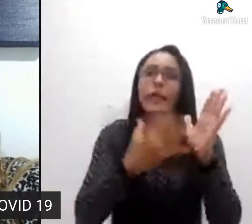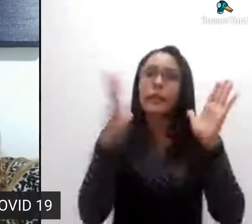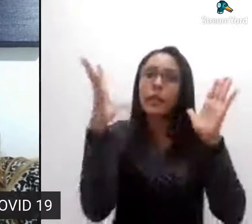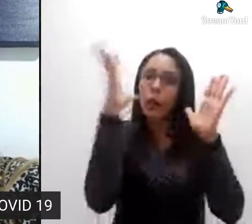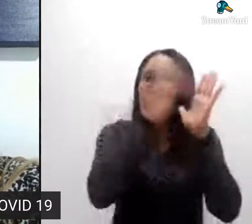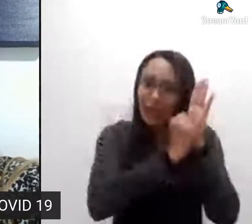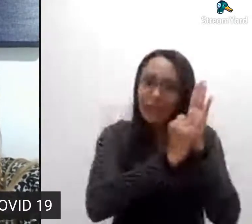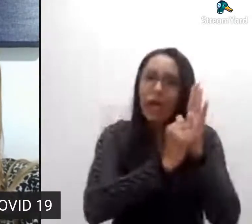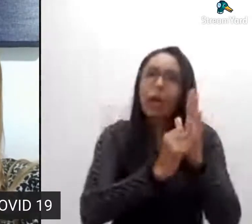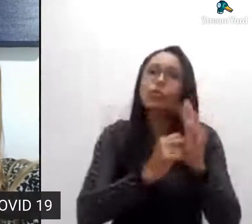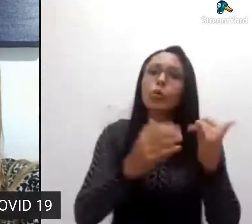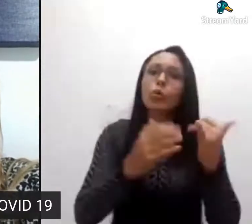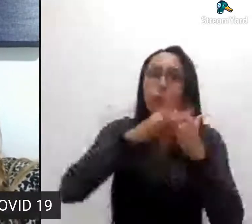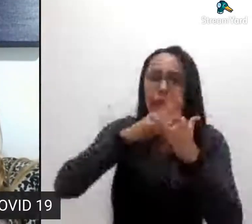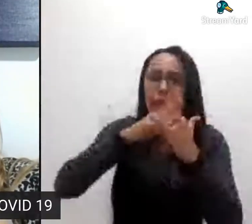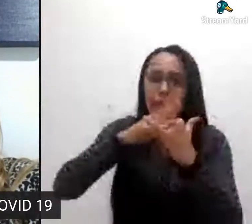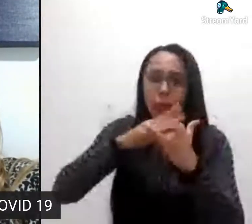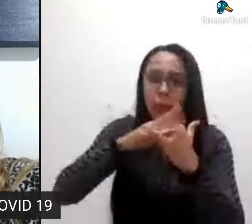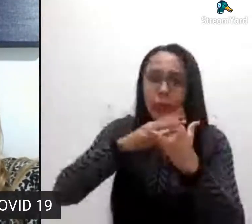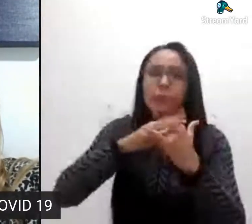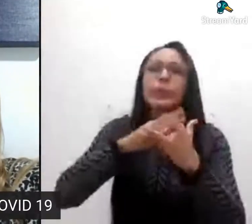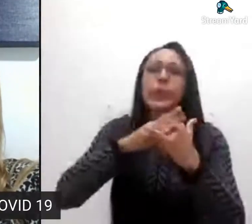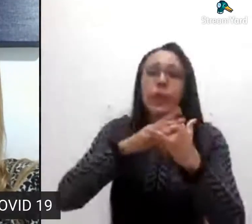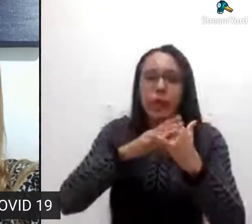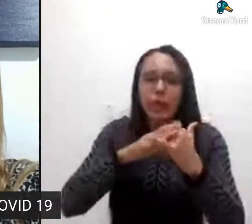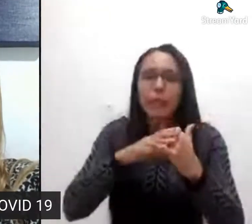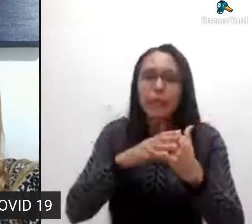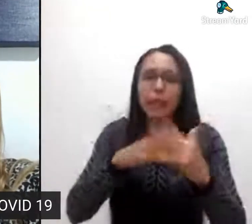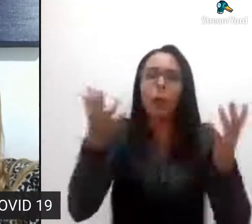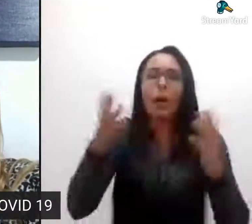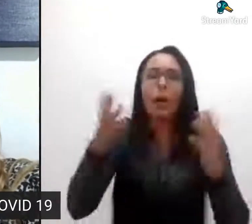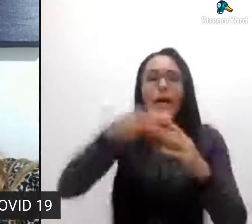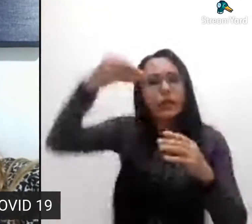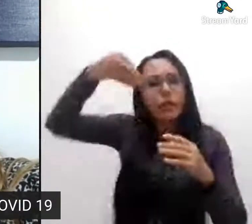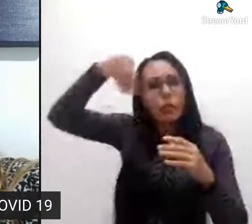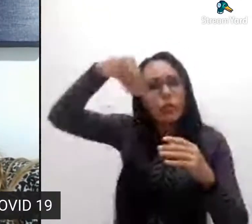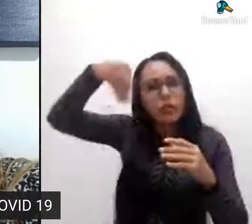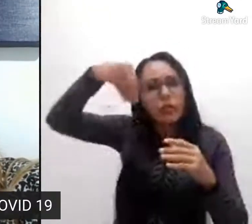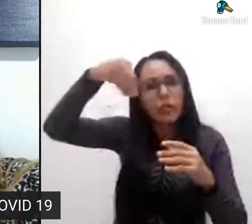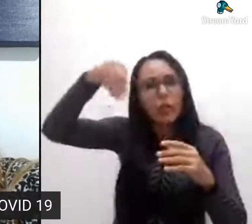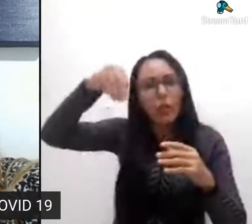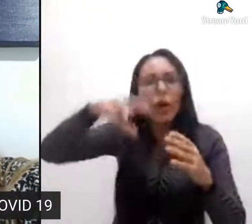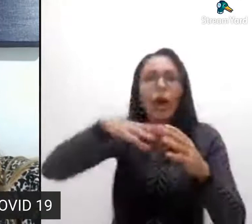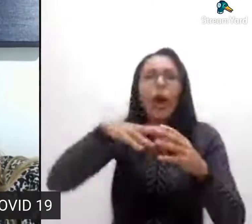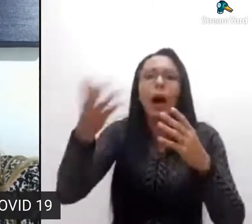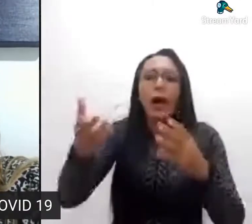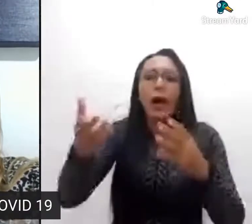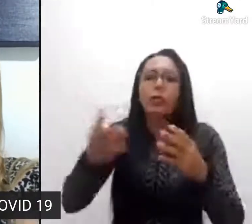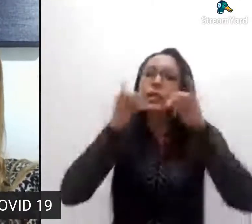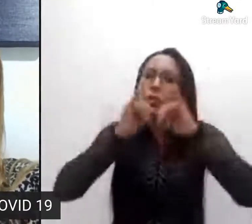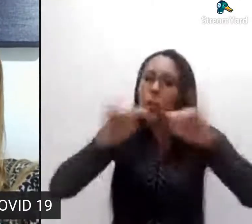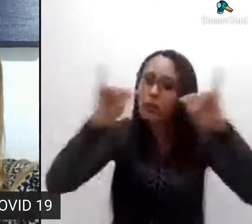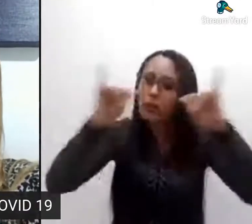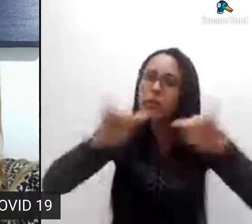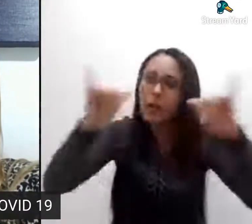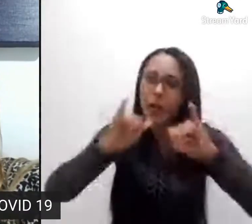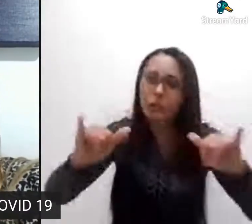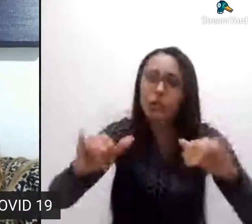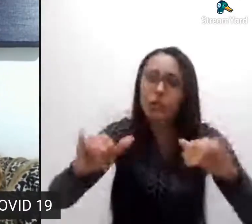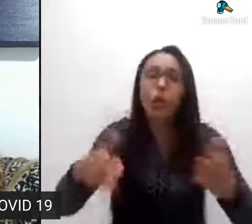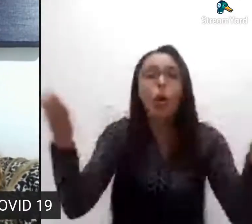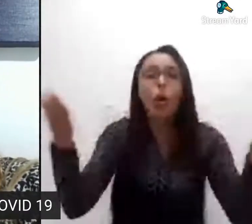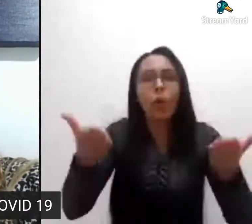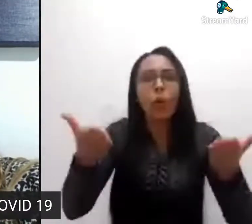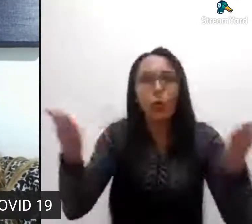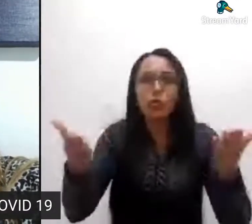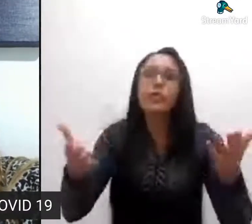se inscrever, ativar o sininho. Todas as vezes que a gente tiver um evento, vocês serão avisados. Hoje nós tivemos um evento à